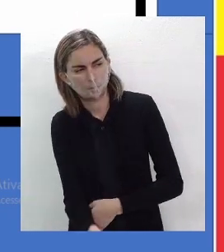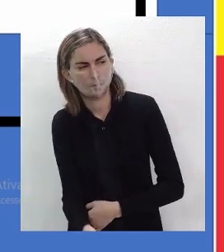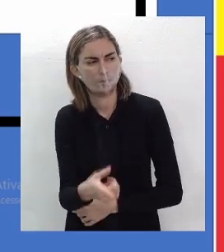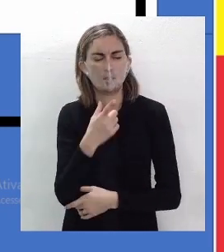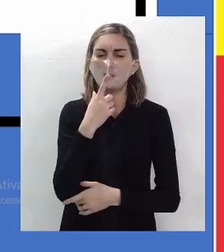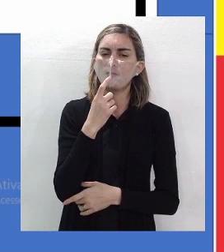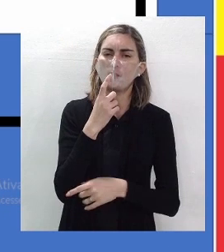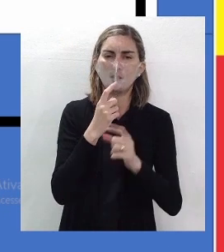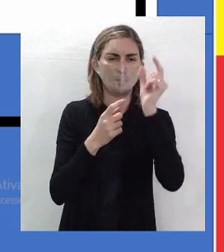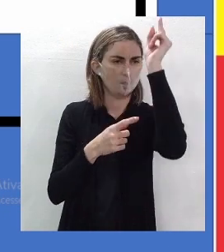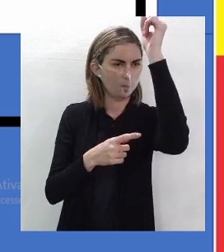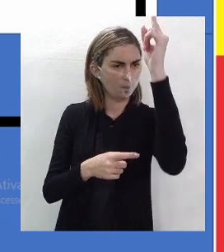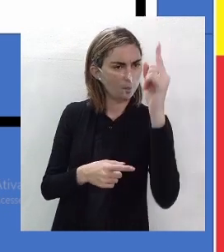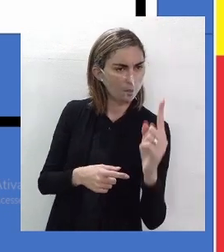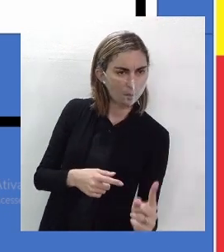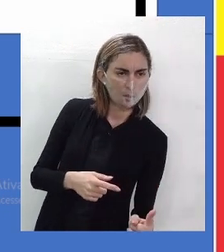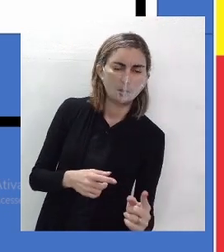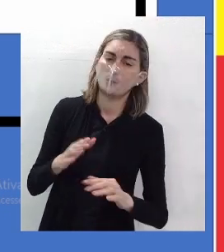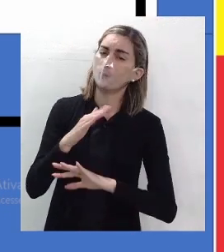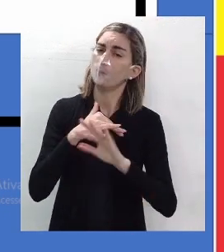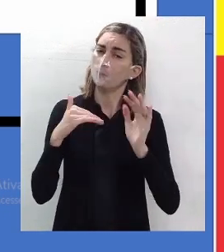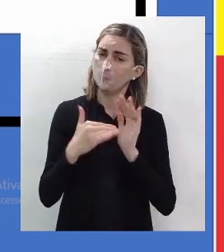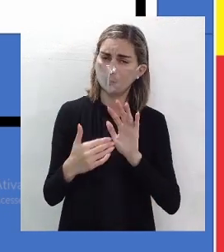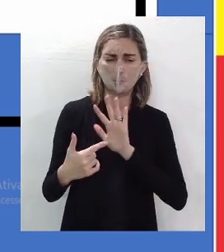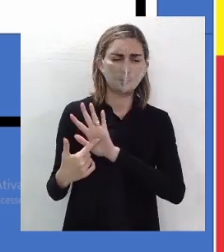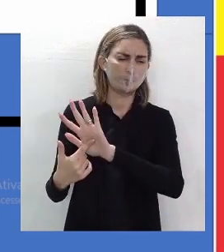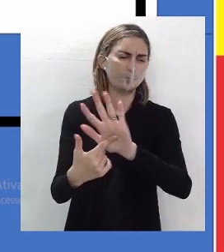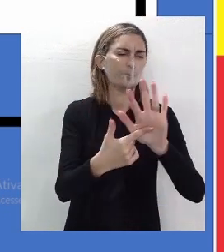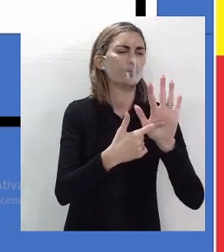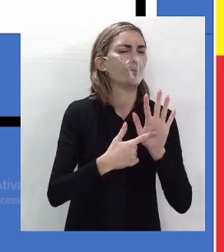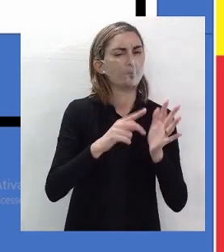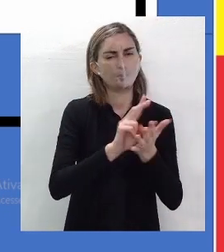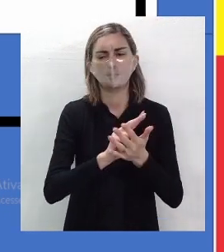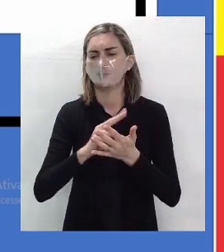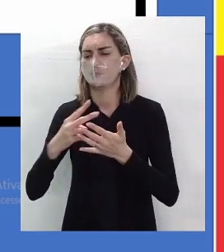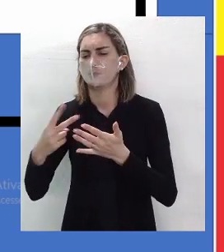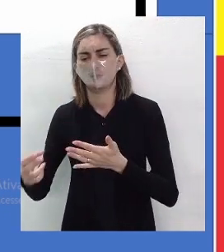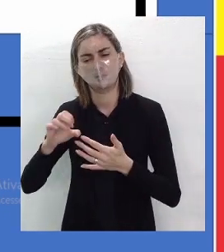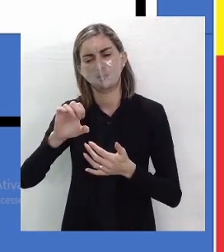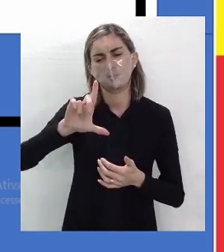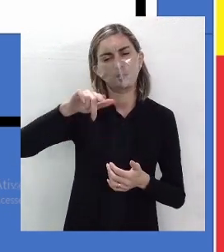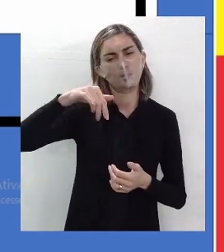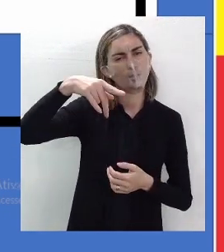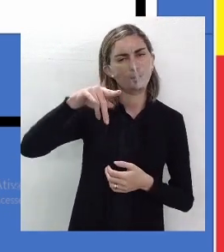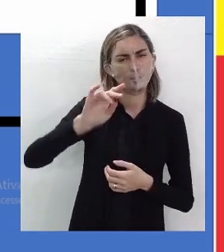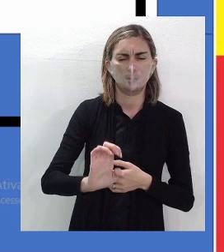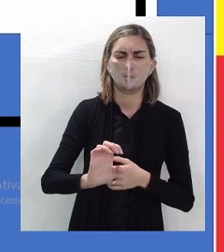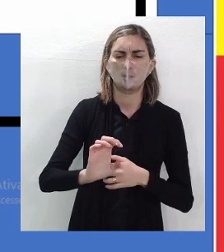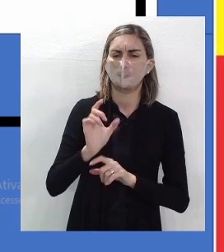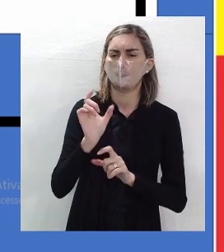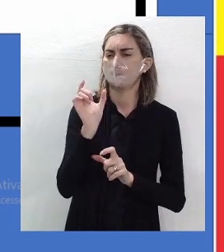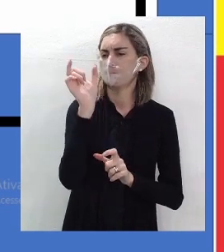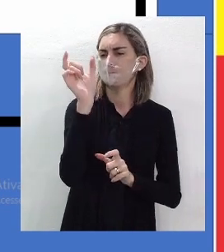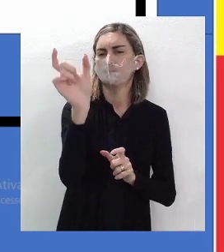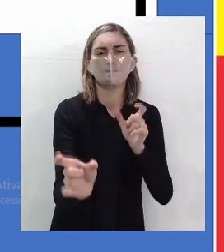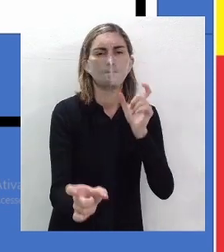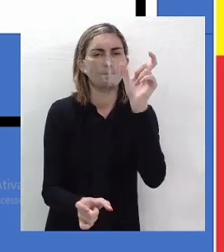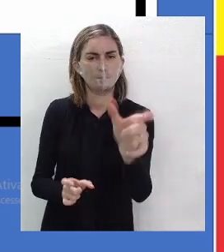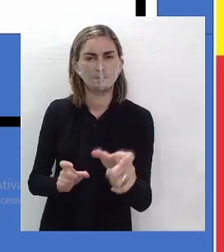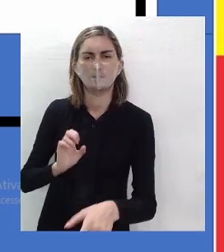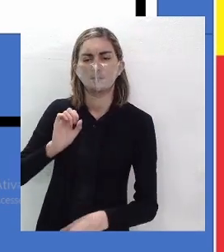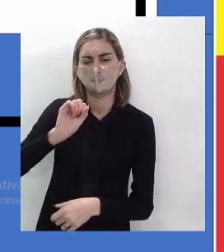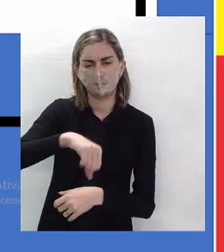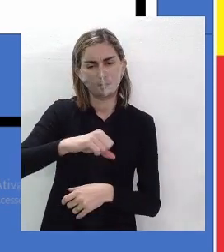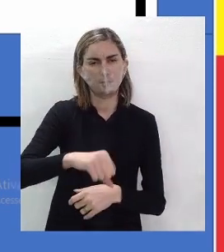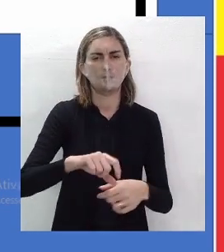a linha de margem. Tudo isso remete a gente para o contexto do clipe. E as palavras, sim,